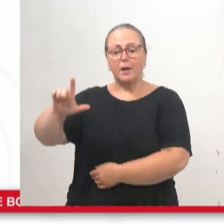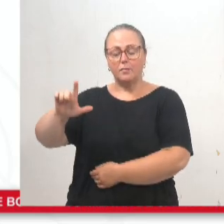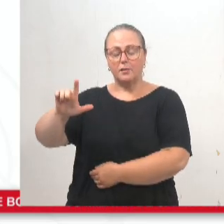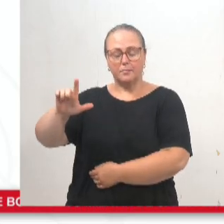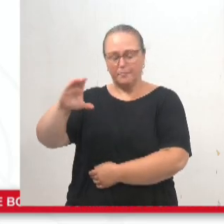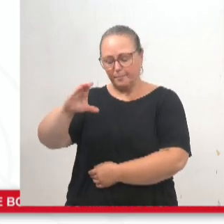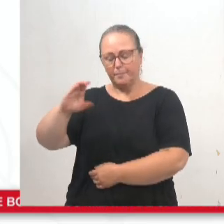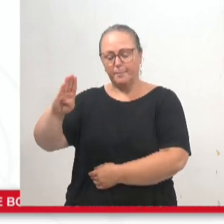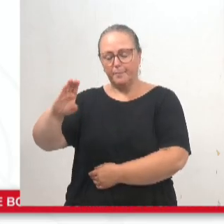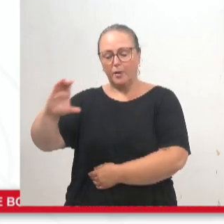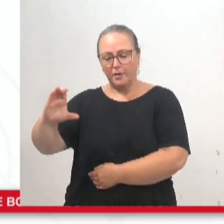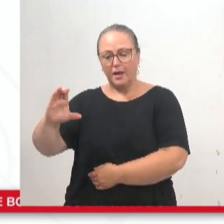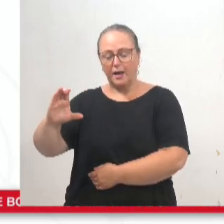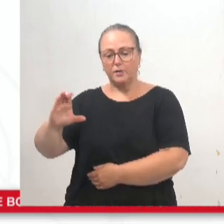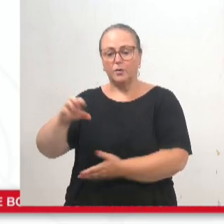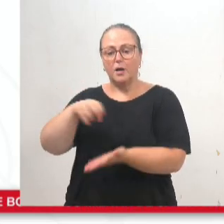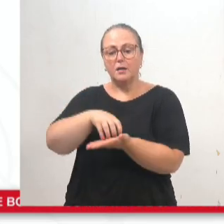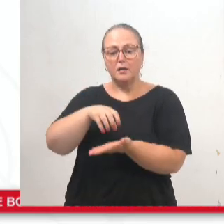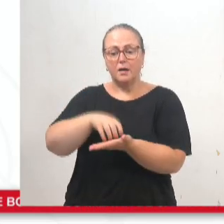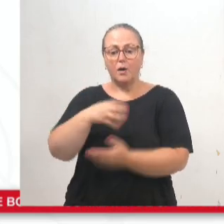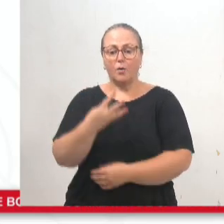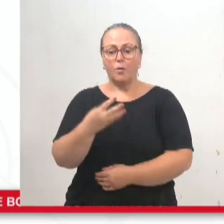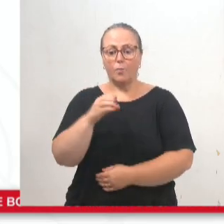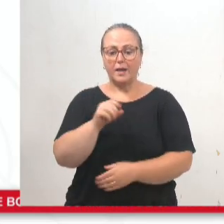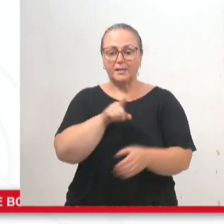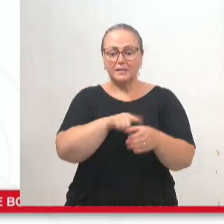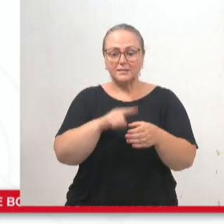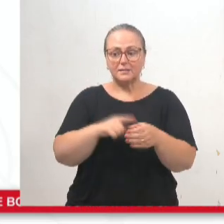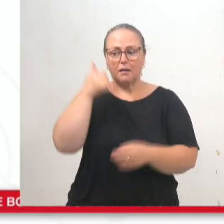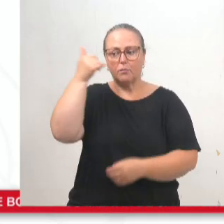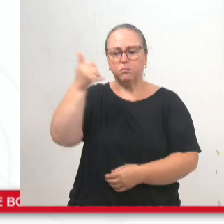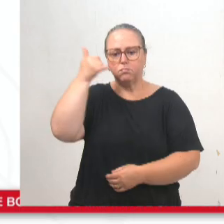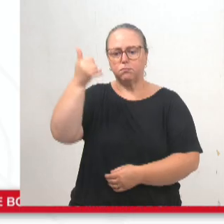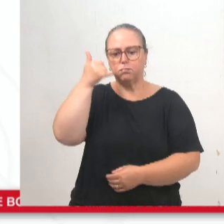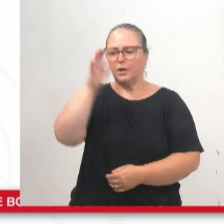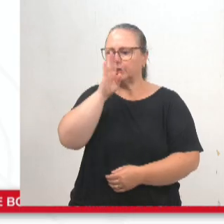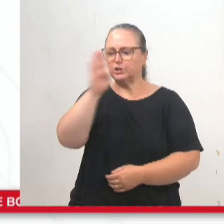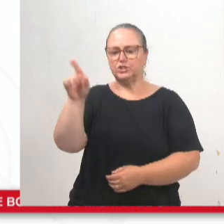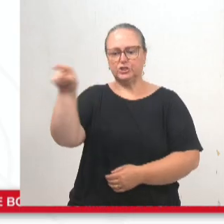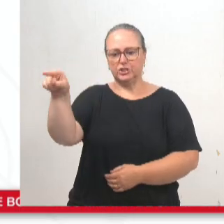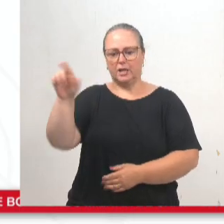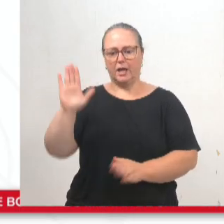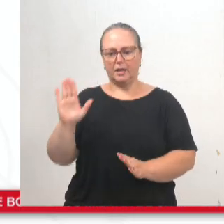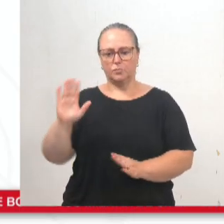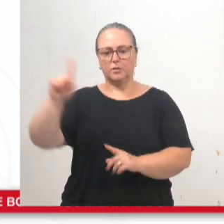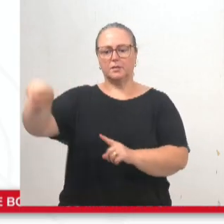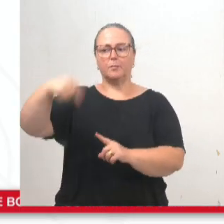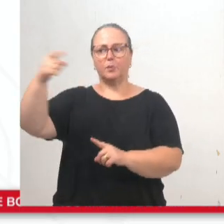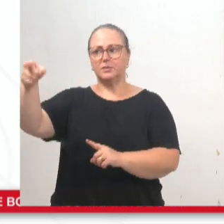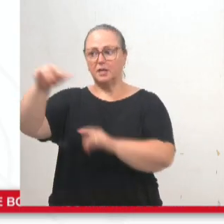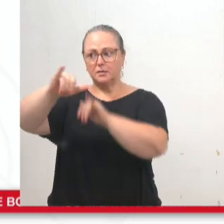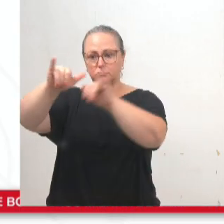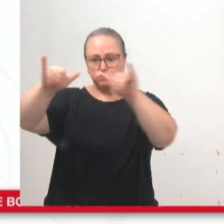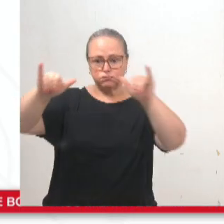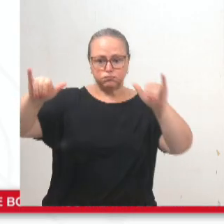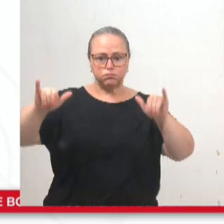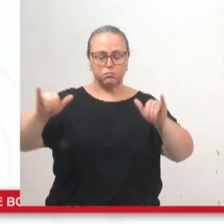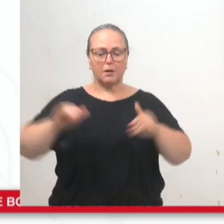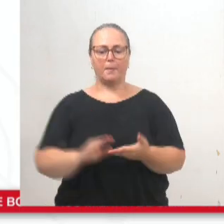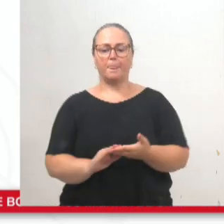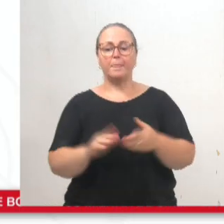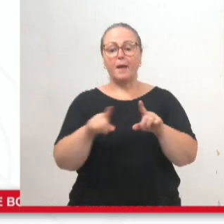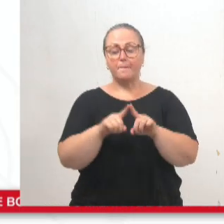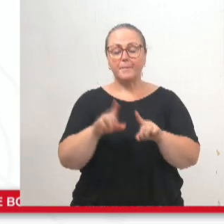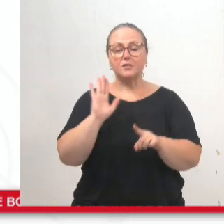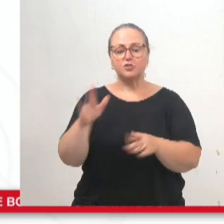E, obviamente, né, isso a gente depois, no final, a gente vai falar rapidamente, mas já existe uma tratativa por parte do governo do Estado, uma política de governo